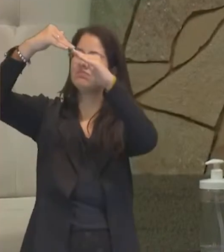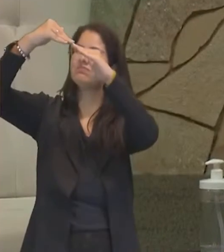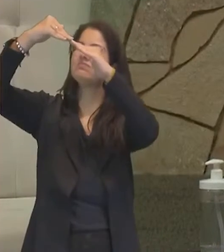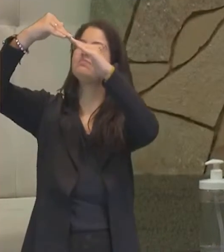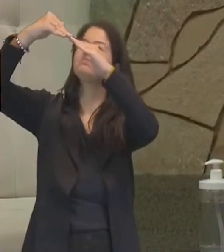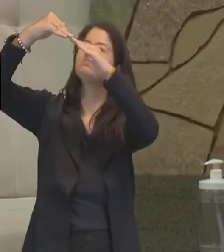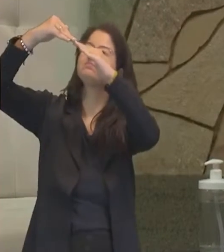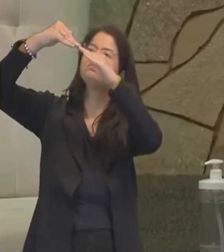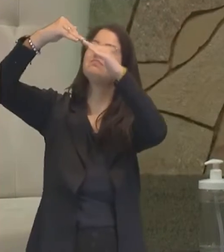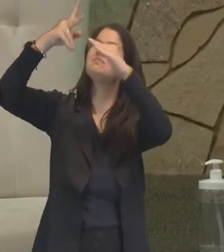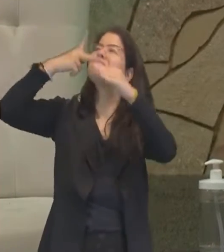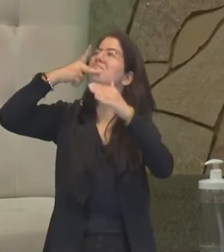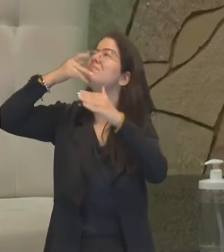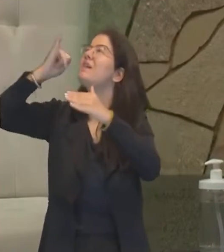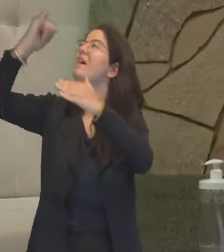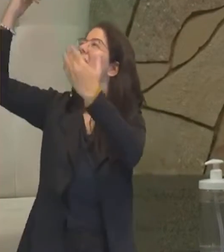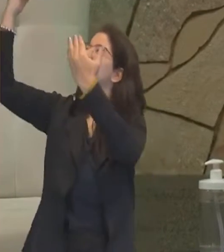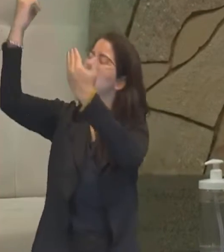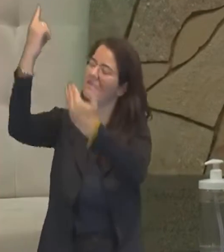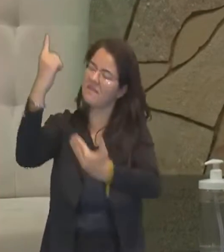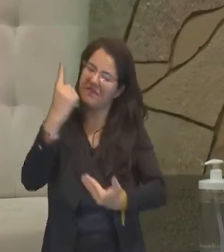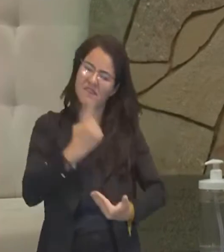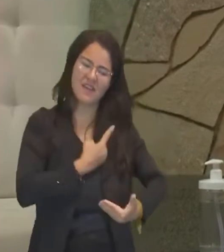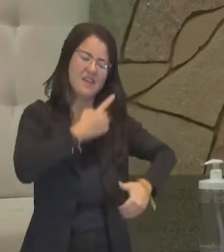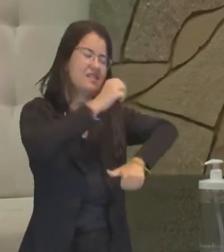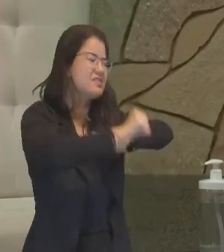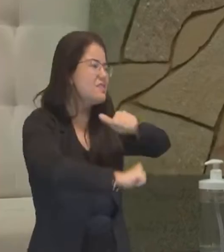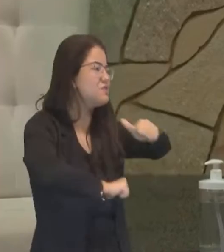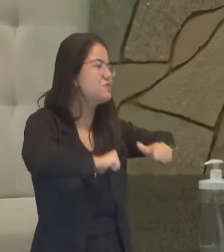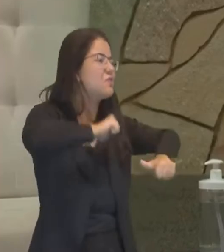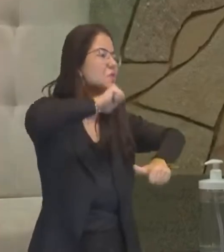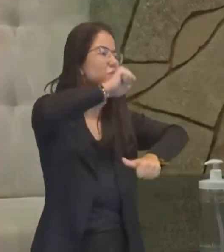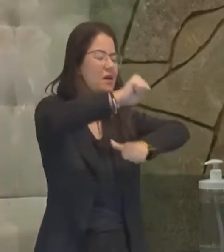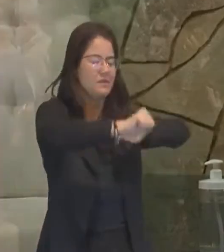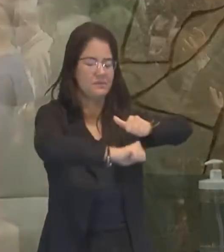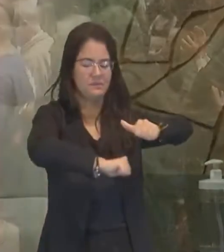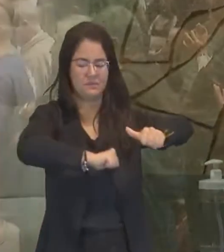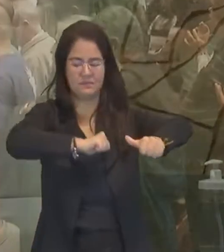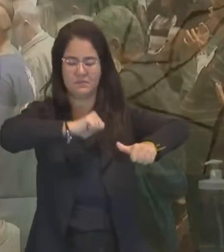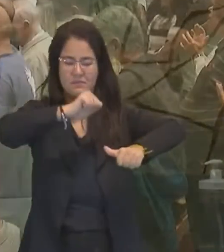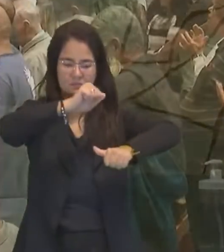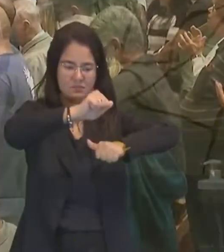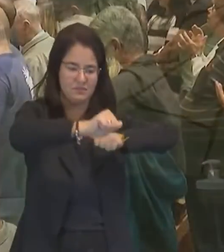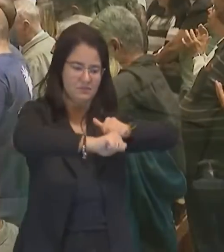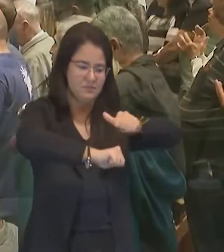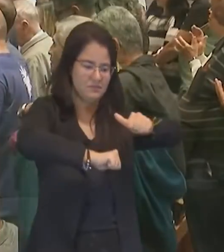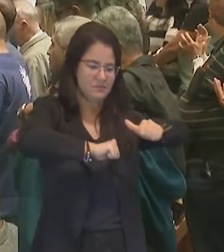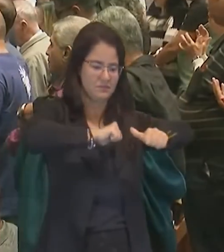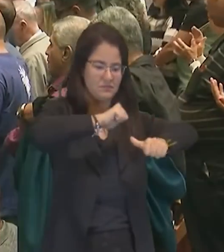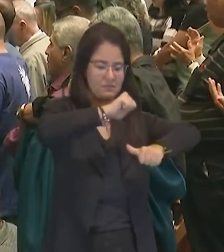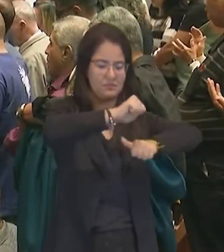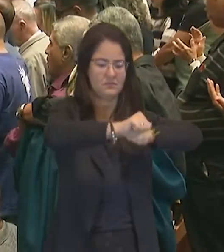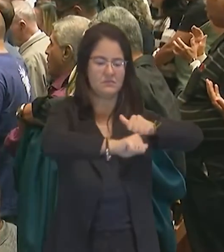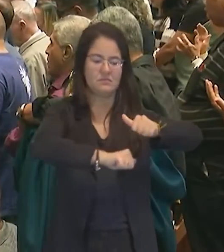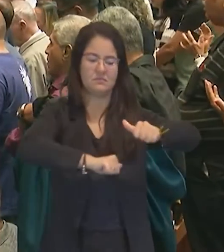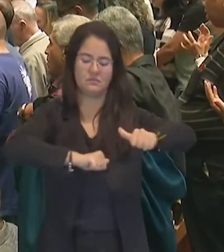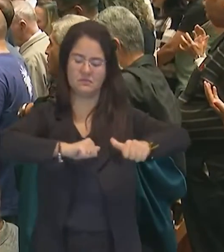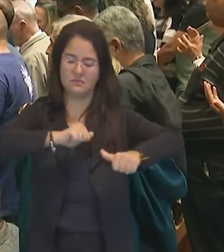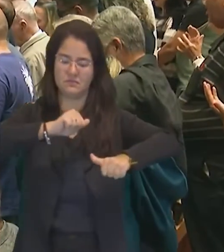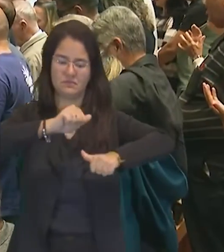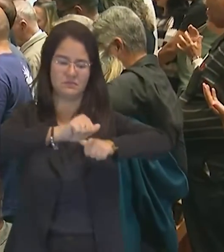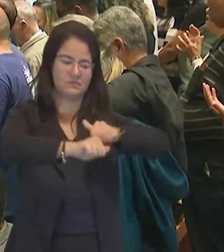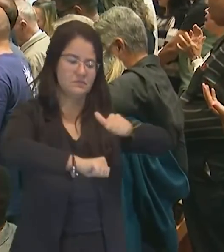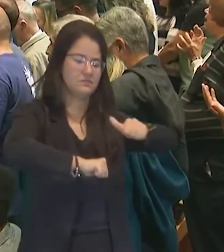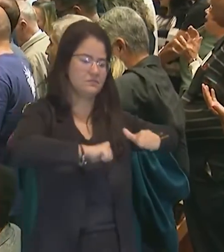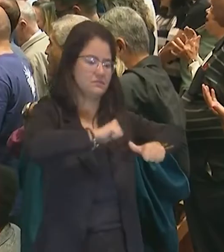Vem mesmo, Deus, transforma. Senhor, converta o coração do marido à esposa. Senhor, converta